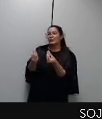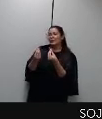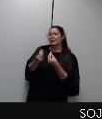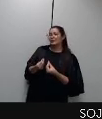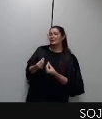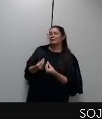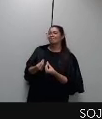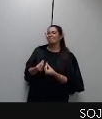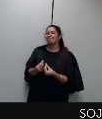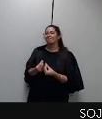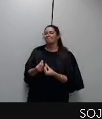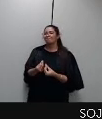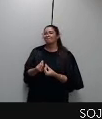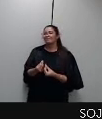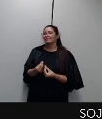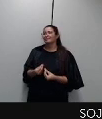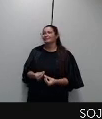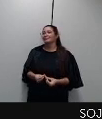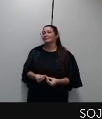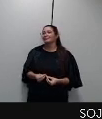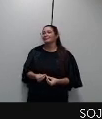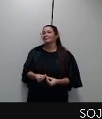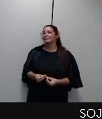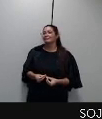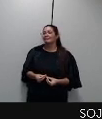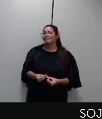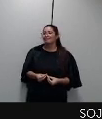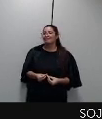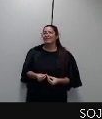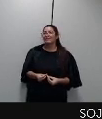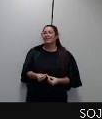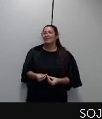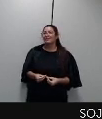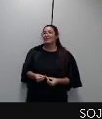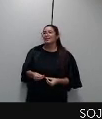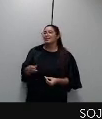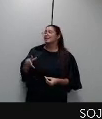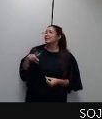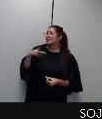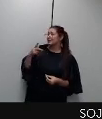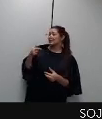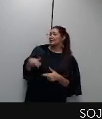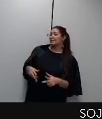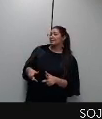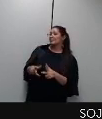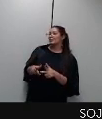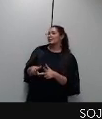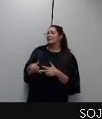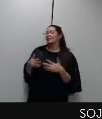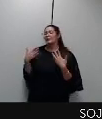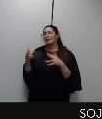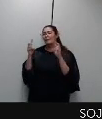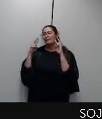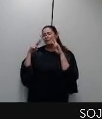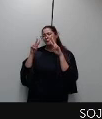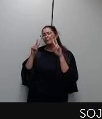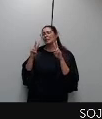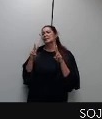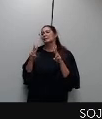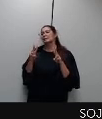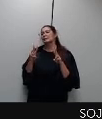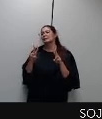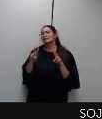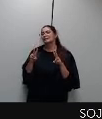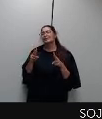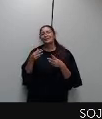Benedito é sempre nas homenagens napoleon respeitar os pontos de vista mais é como o saudoso